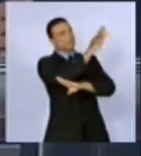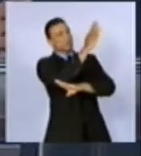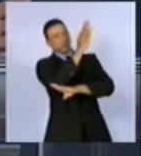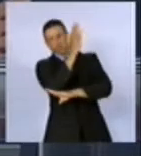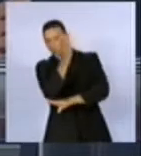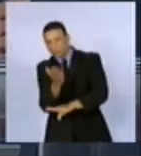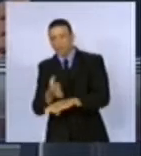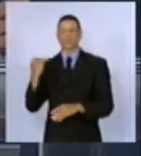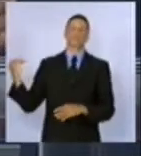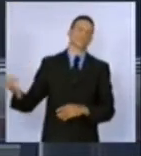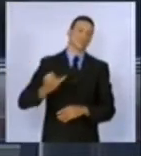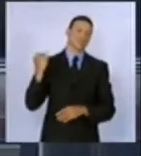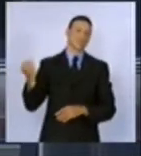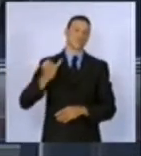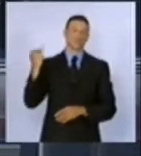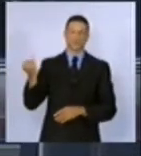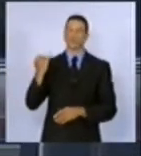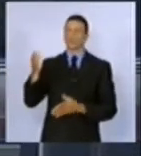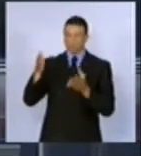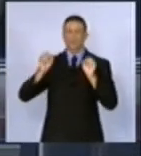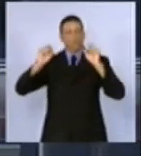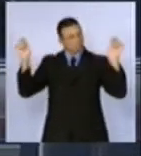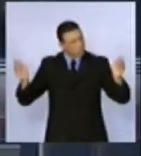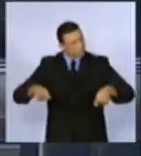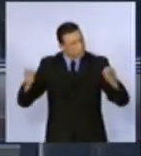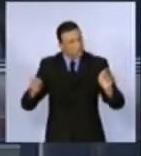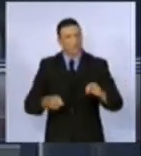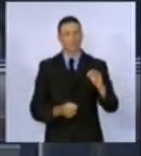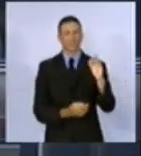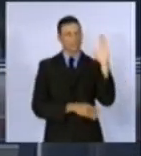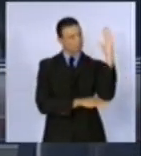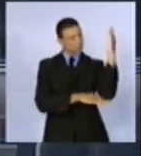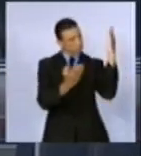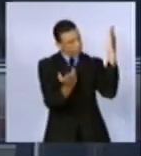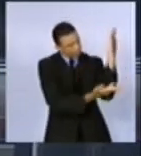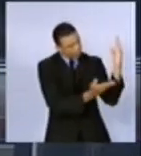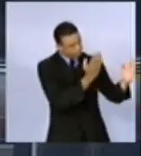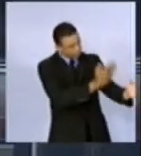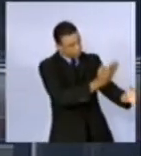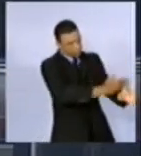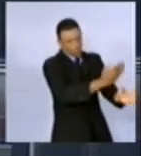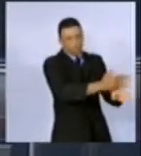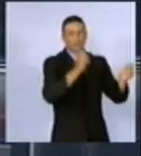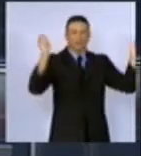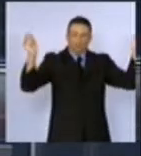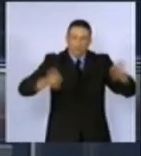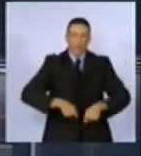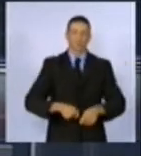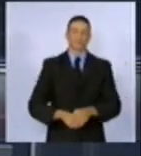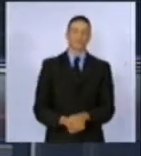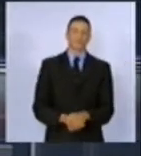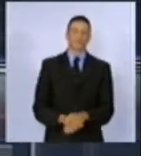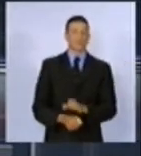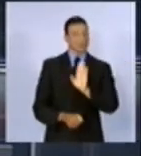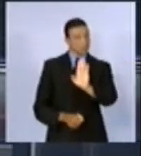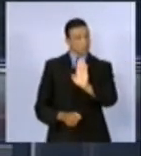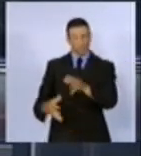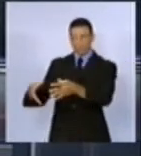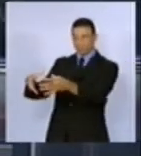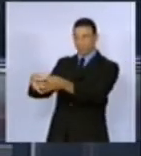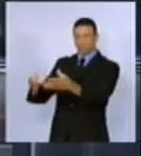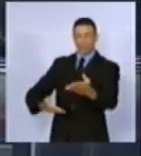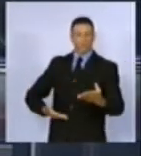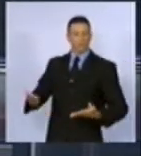e isso é muito importante então pode se encontra a cama que eu tem condições sim tá acredito que hoje os cortadores de cana